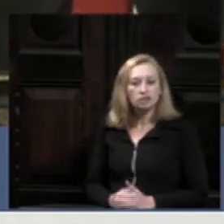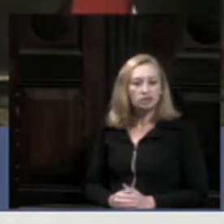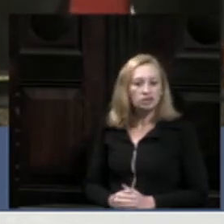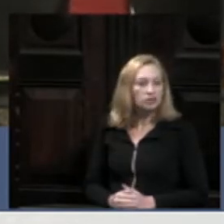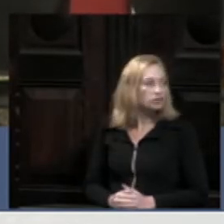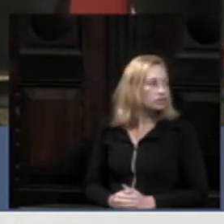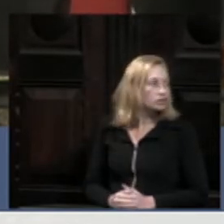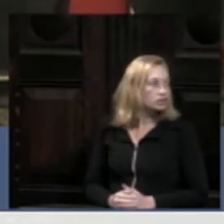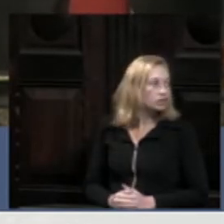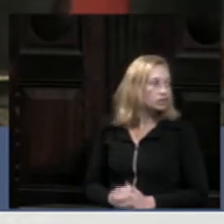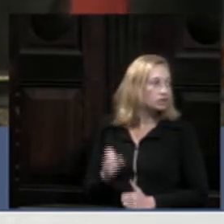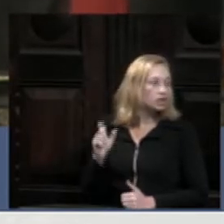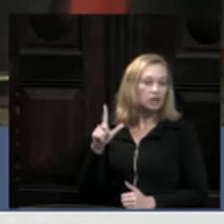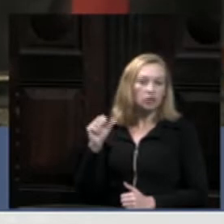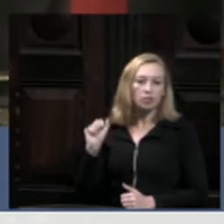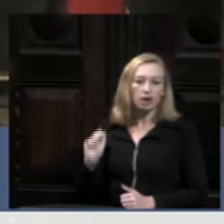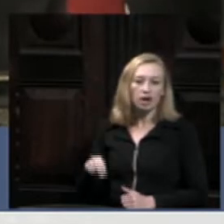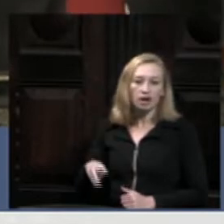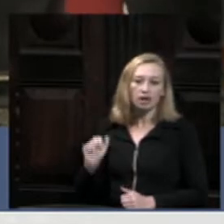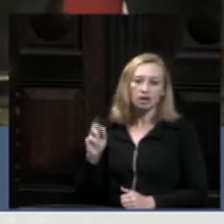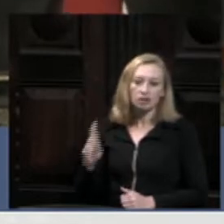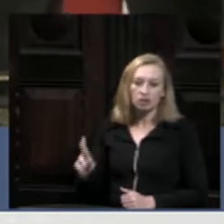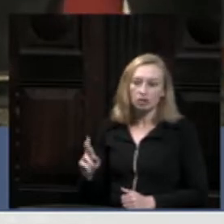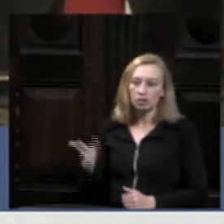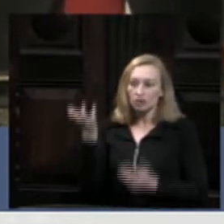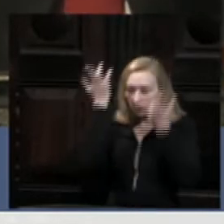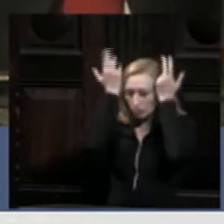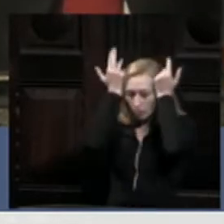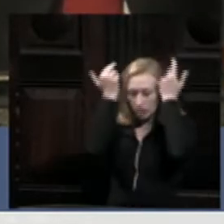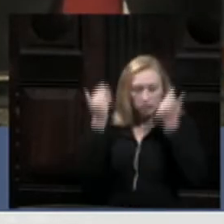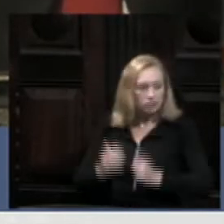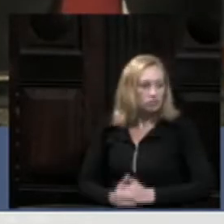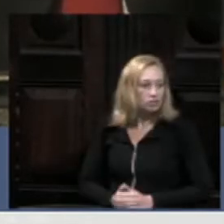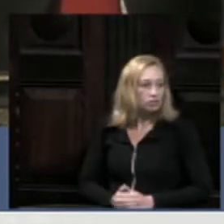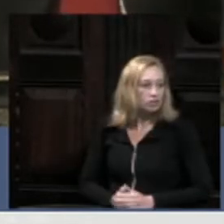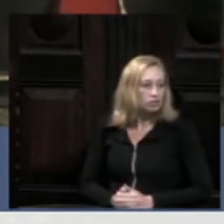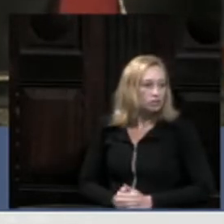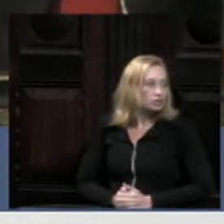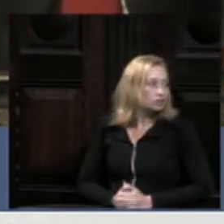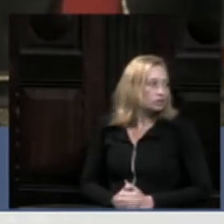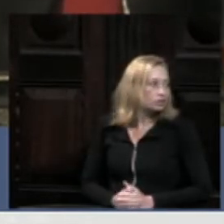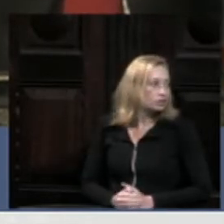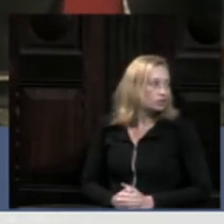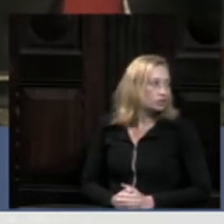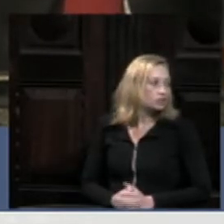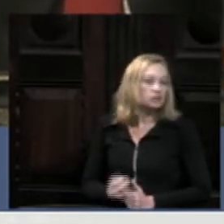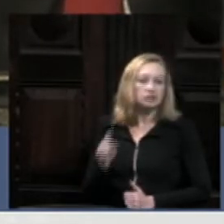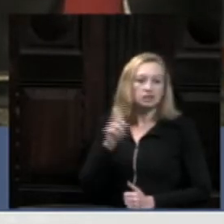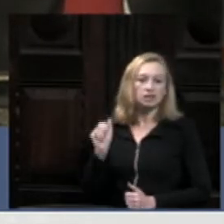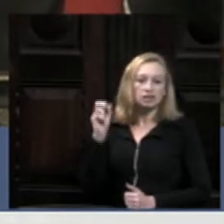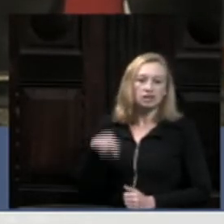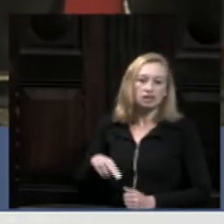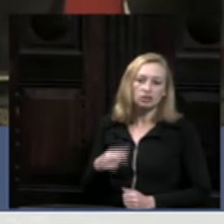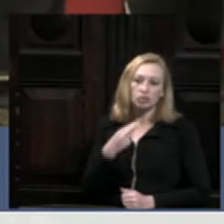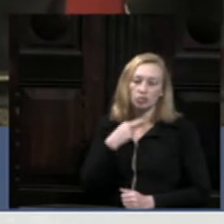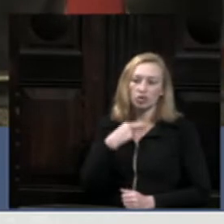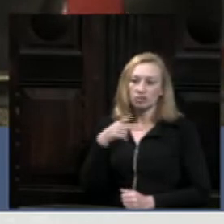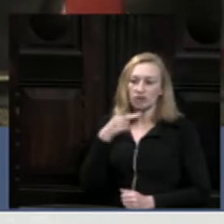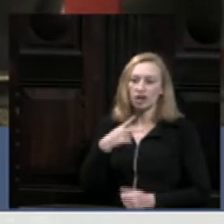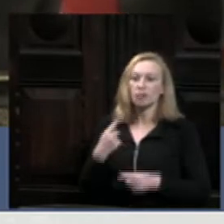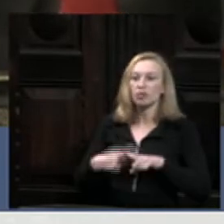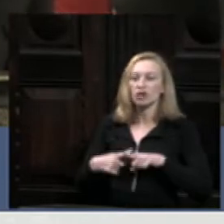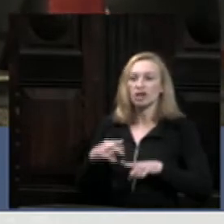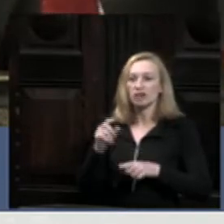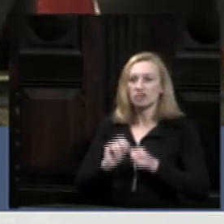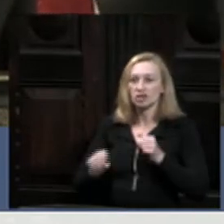deputado Eliomar Coelho. deputada Zeidan está impedida porque é a autora do